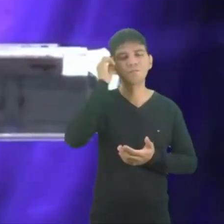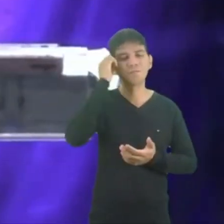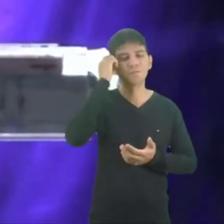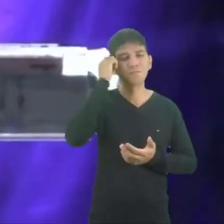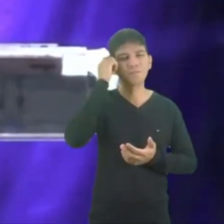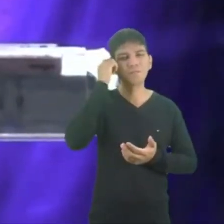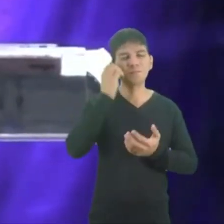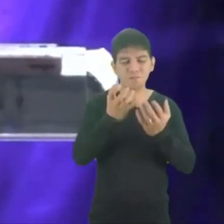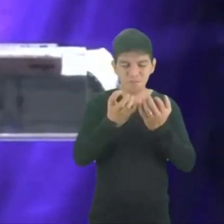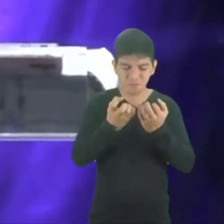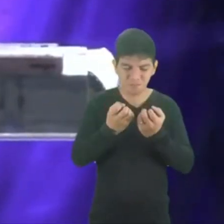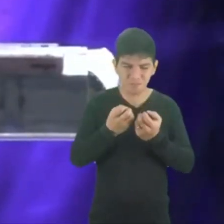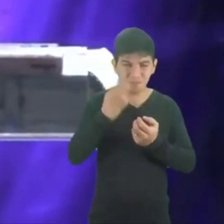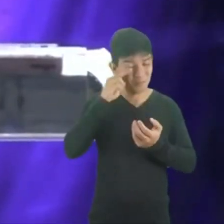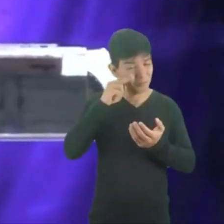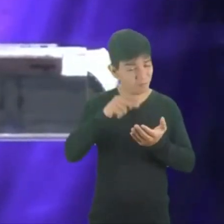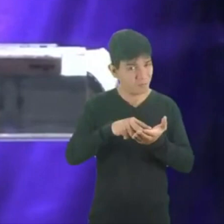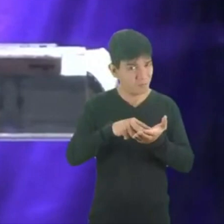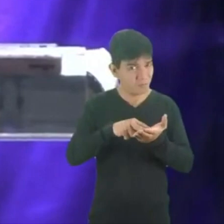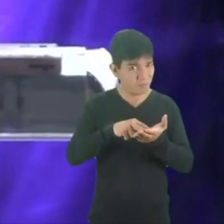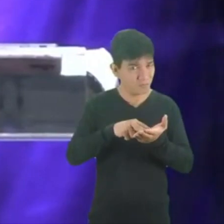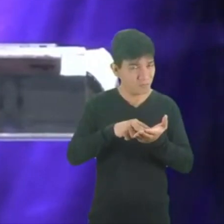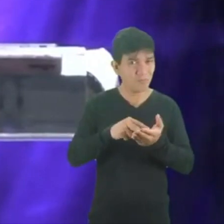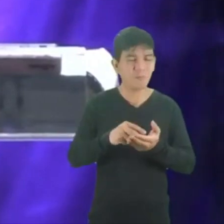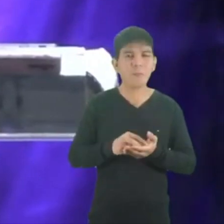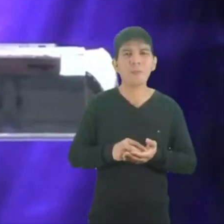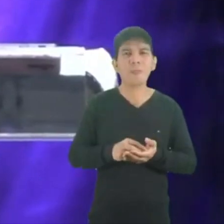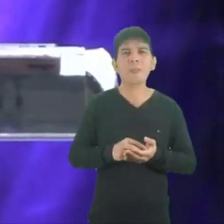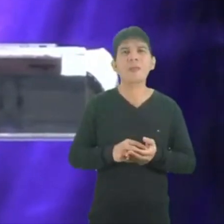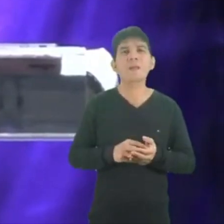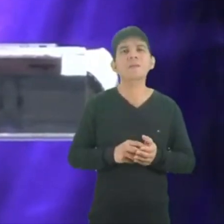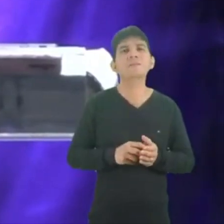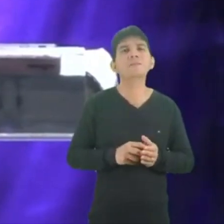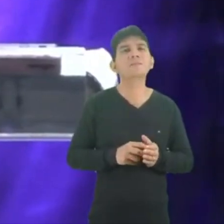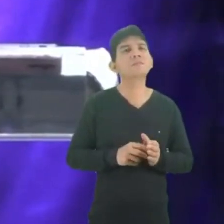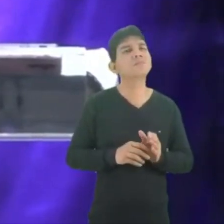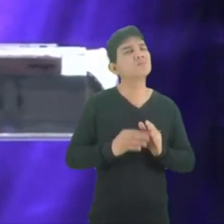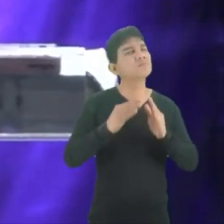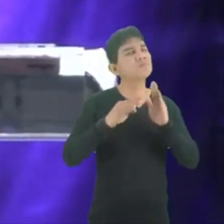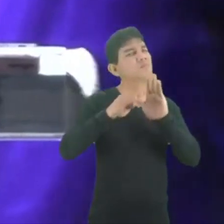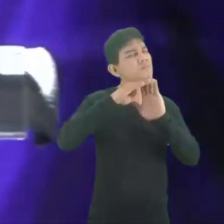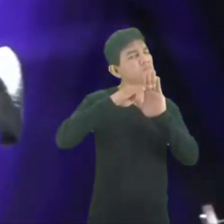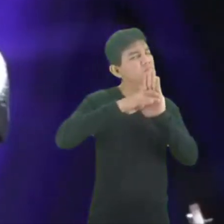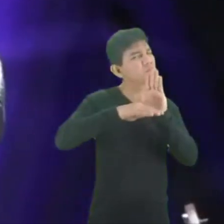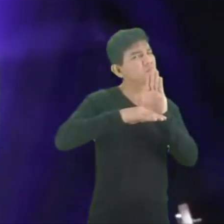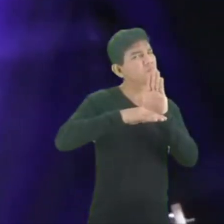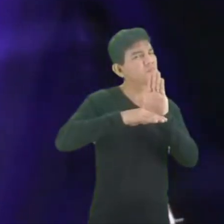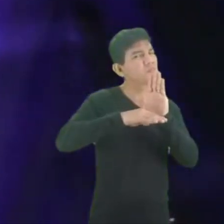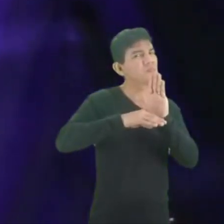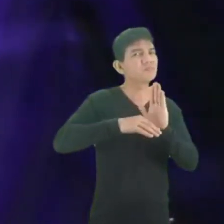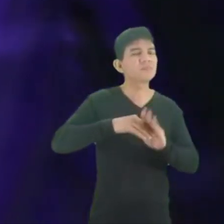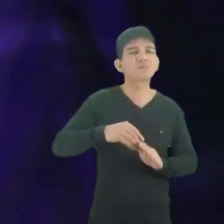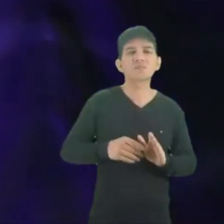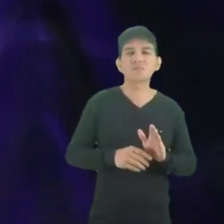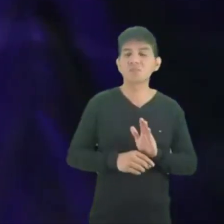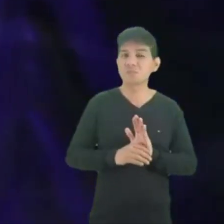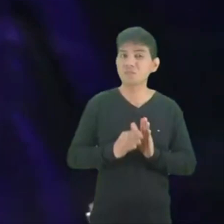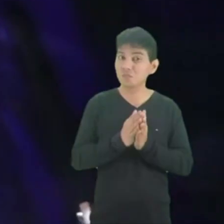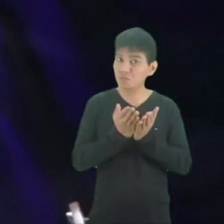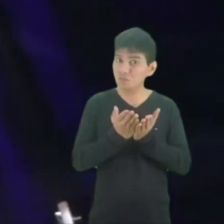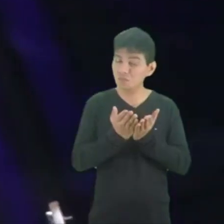E eu quero que você olhe um parâmetro geral desse livro de Malaquias, que ele vai